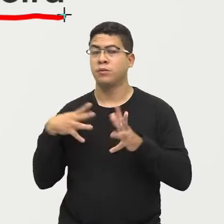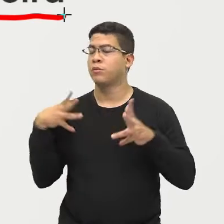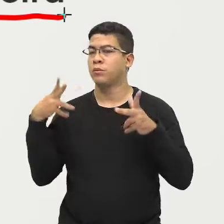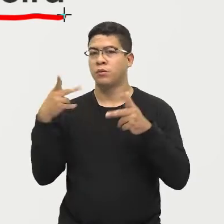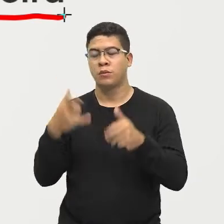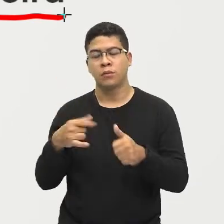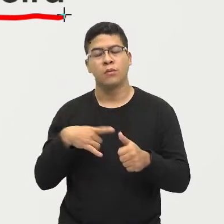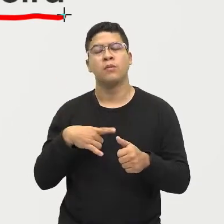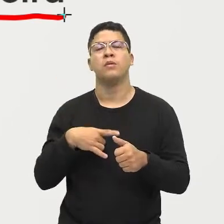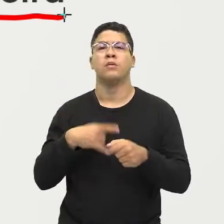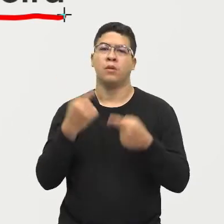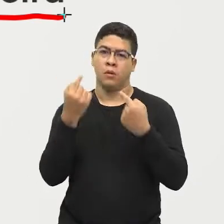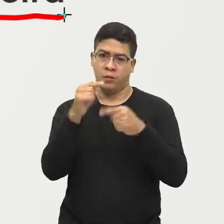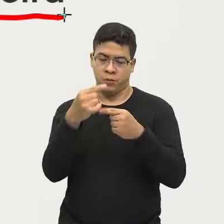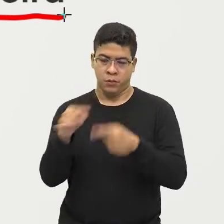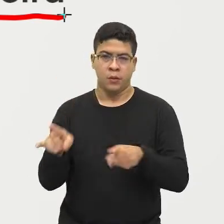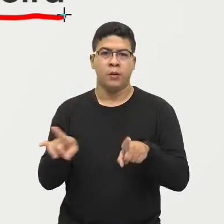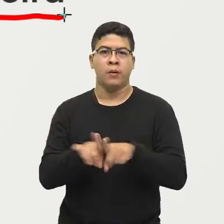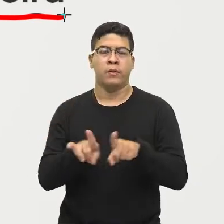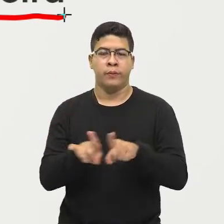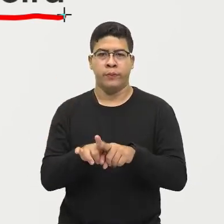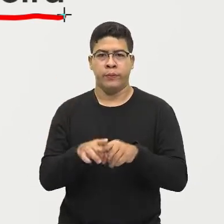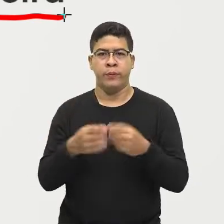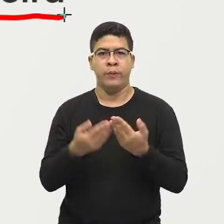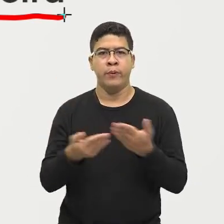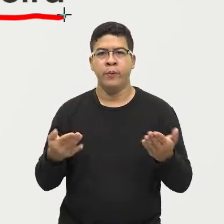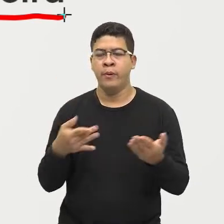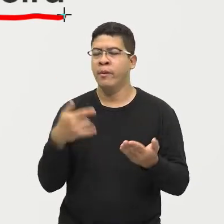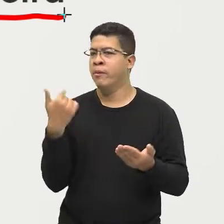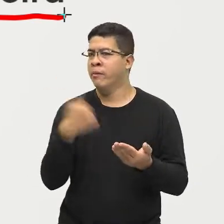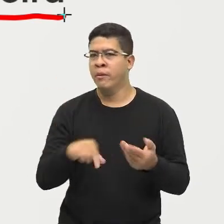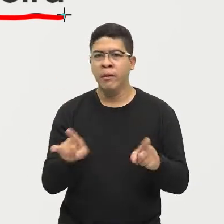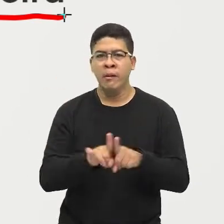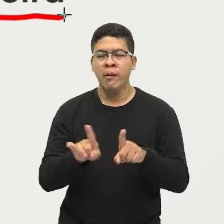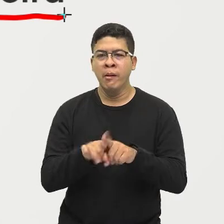da carnificina, grande quantidade de mortes, não fazia mais